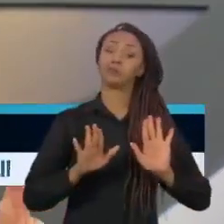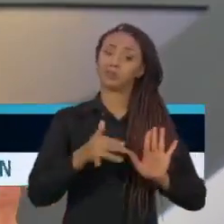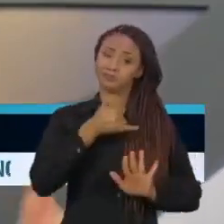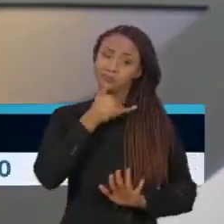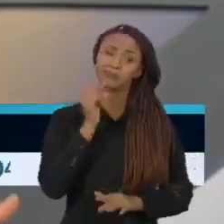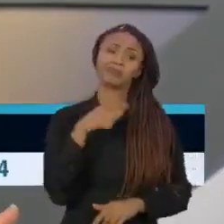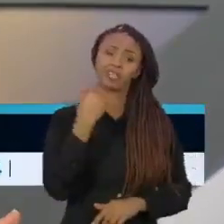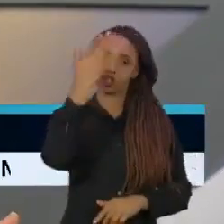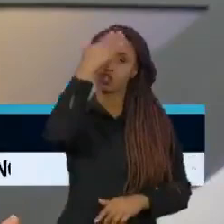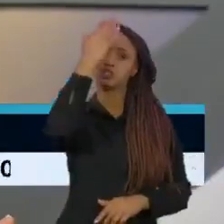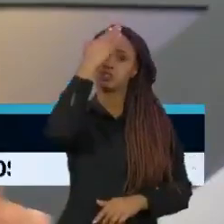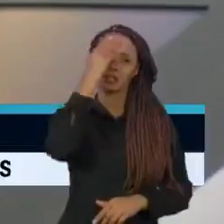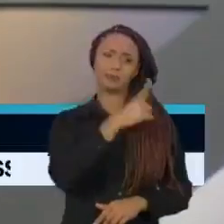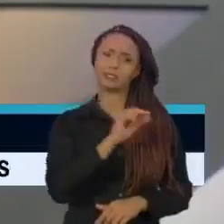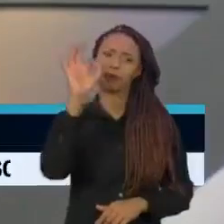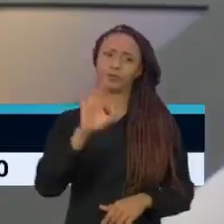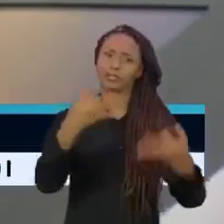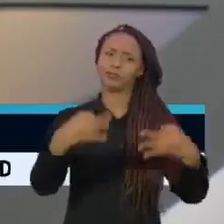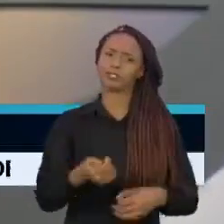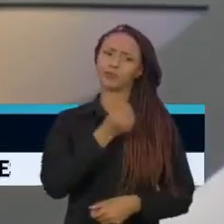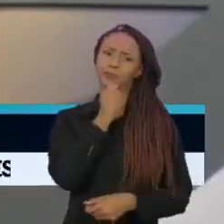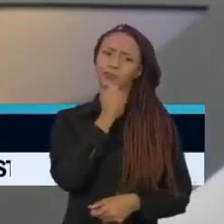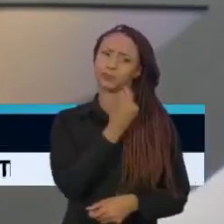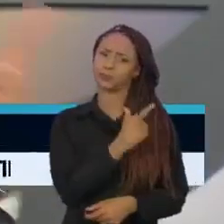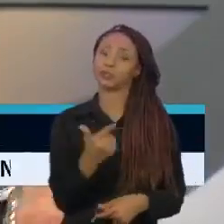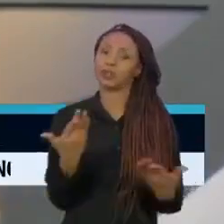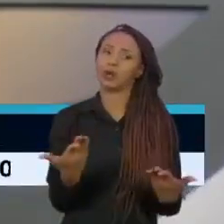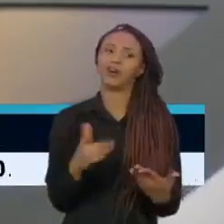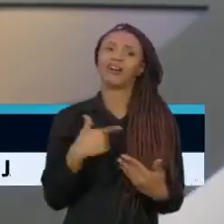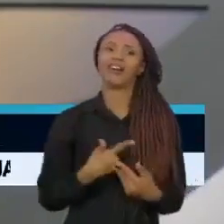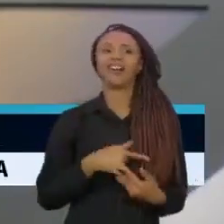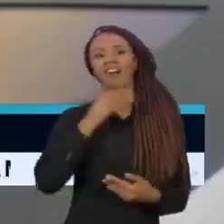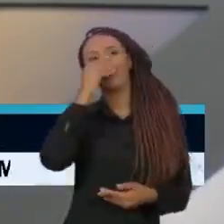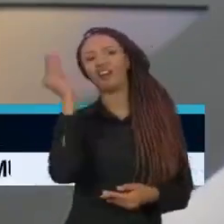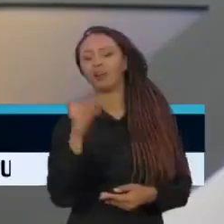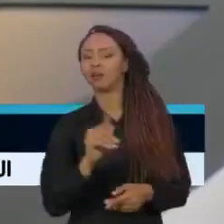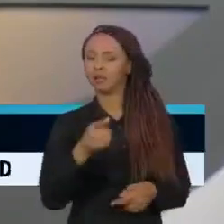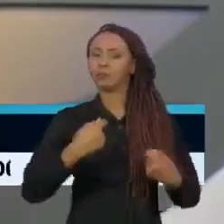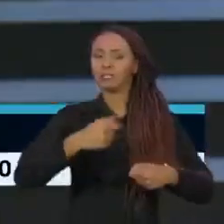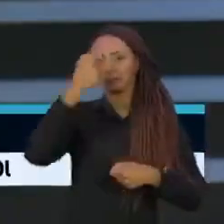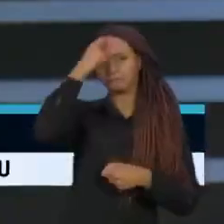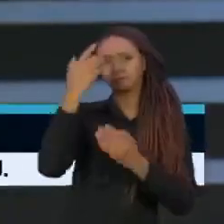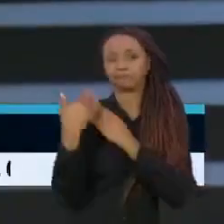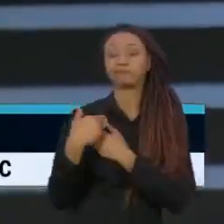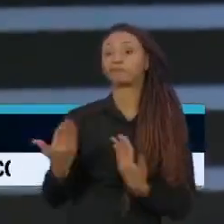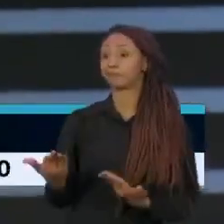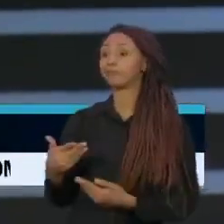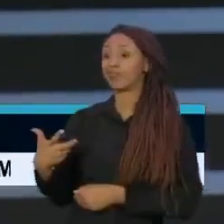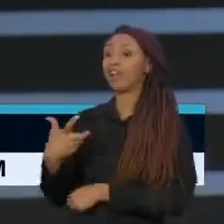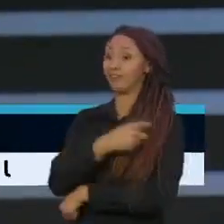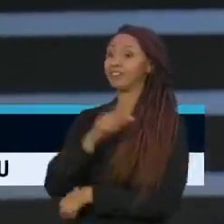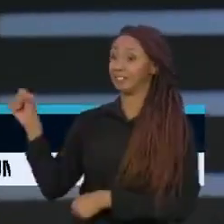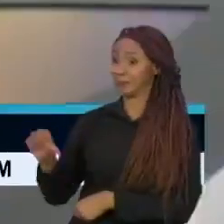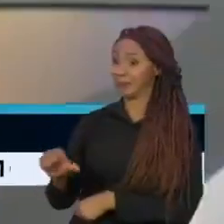infelizmente a gente sabe que isso não é bom então nem por isso a gente vai deixar de fazer o resto e alguns vacina é pior que